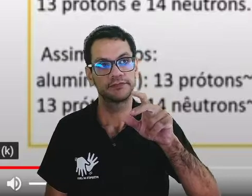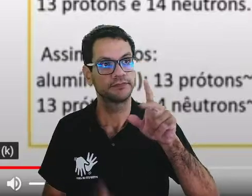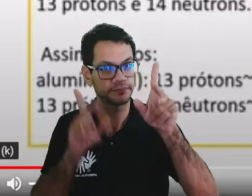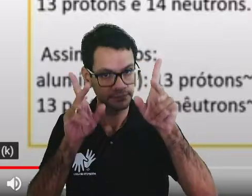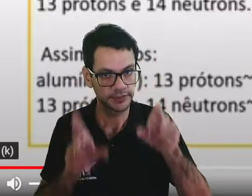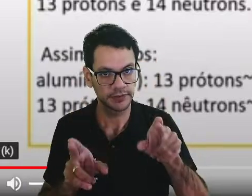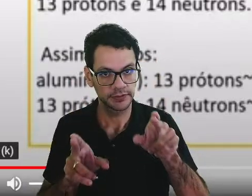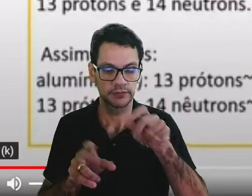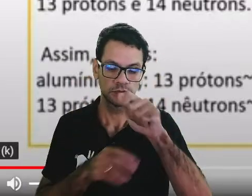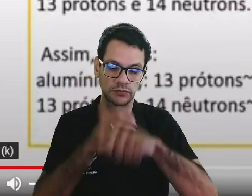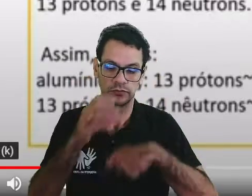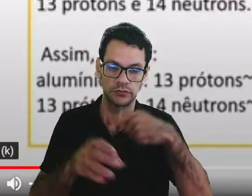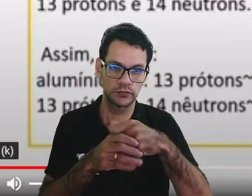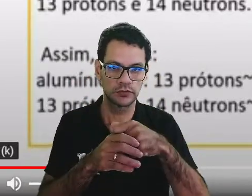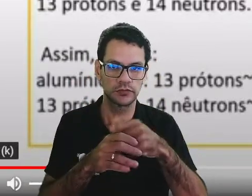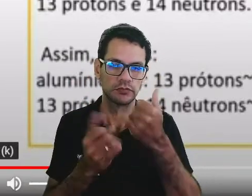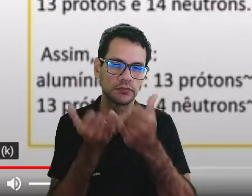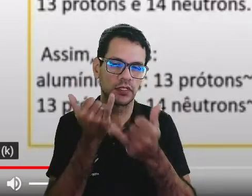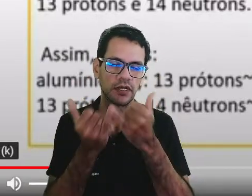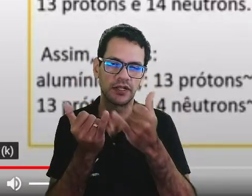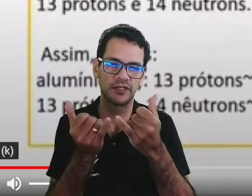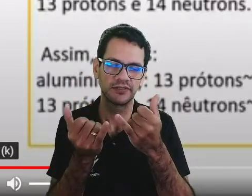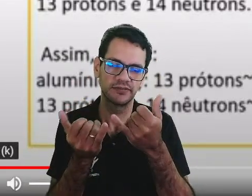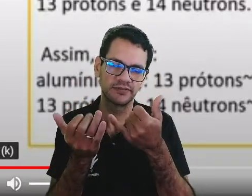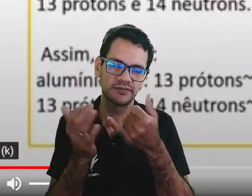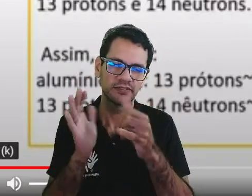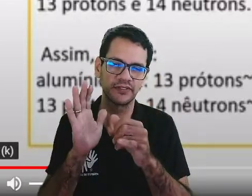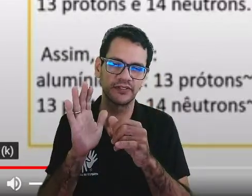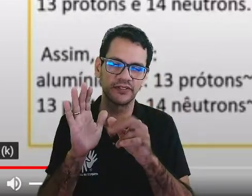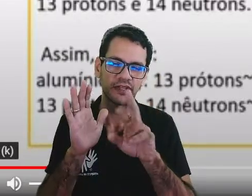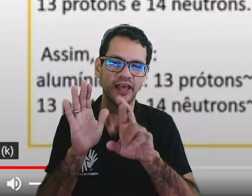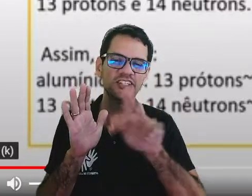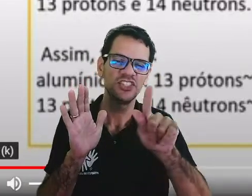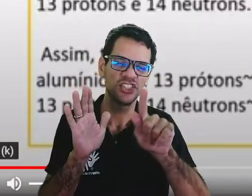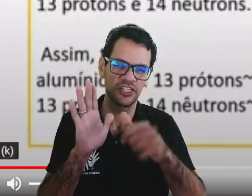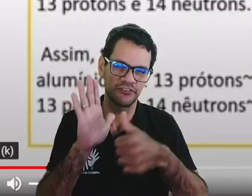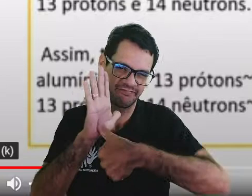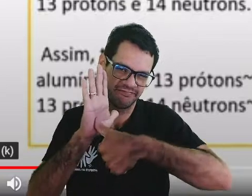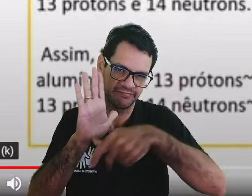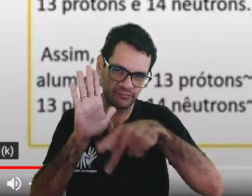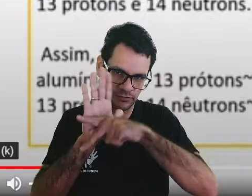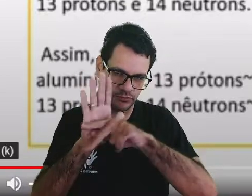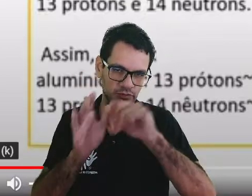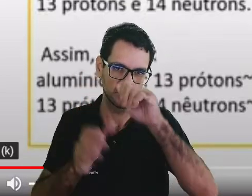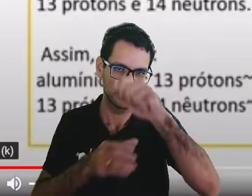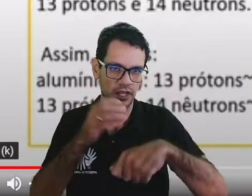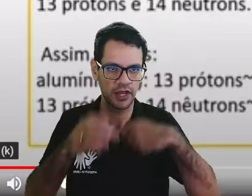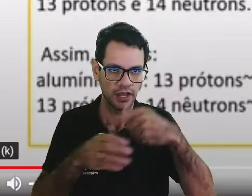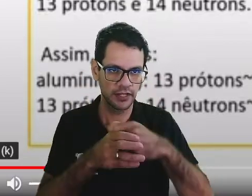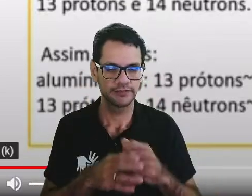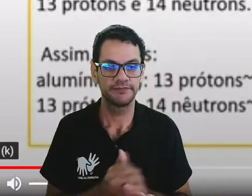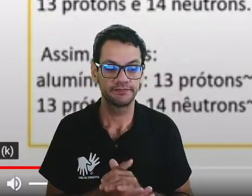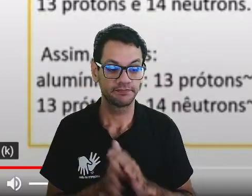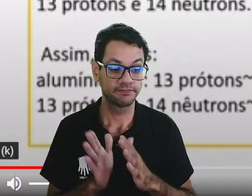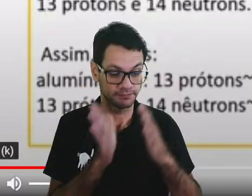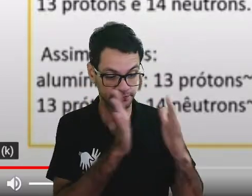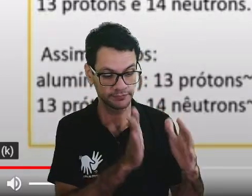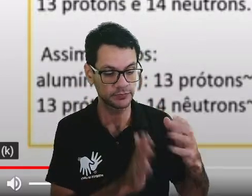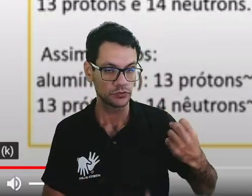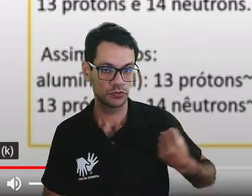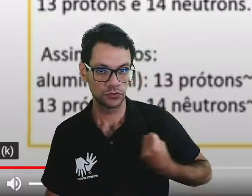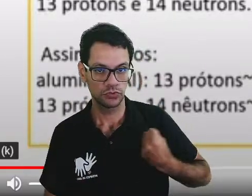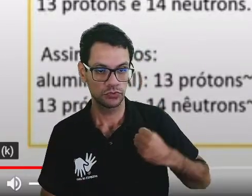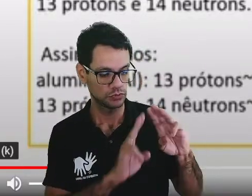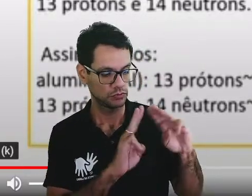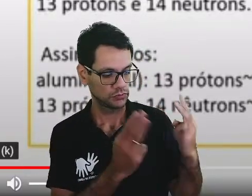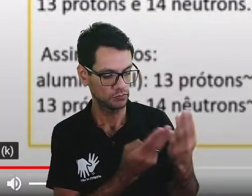mesmo átomo, é como se fosse o RG do átomo. E o número de massa é representado pela letra A. Então, a